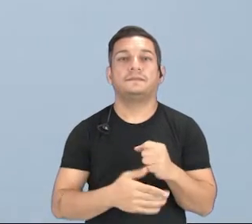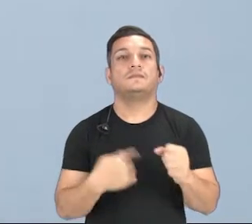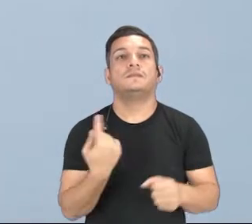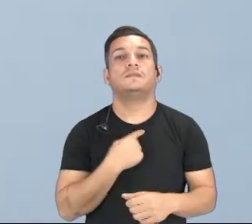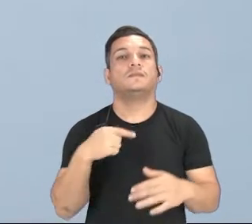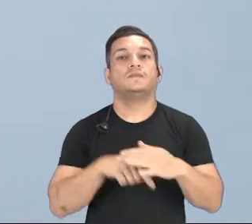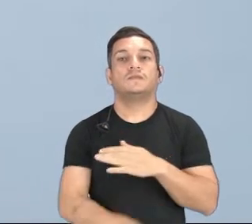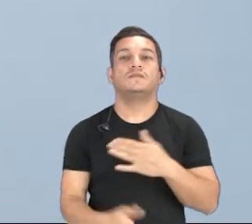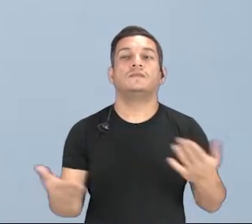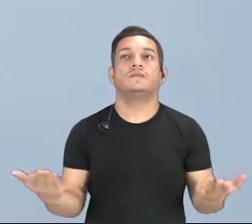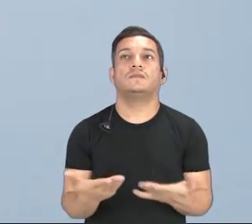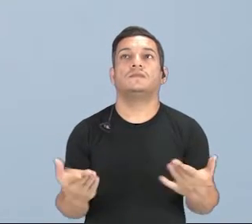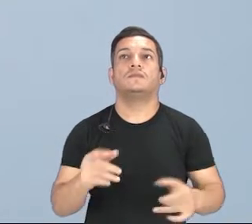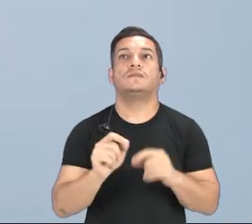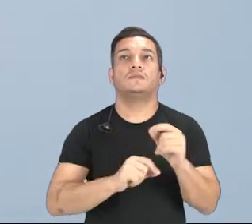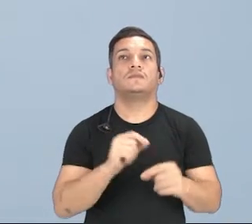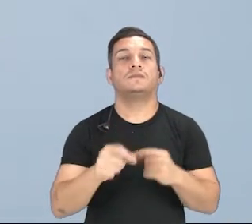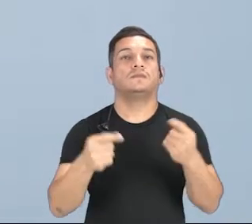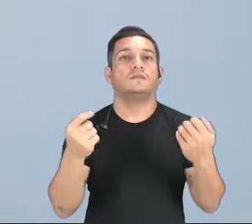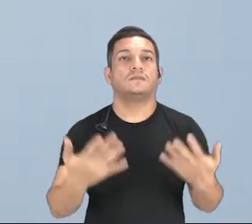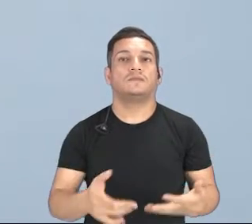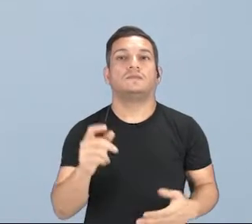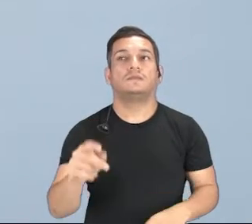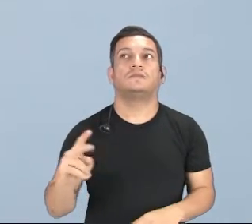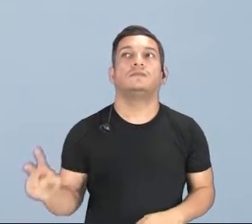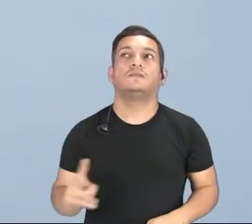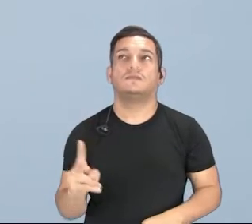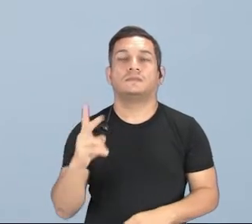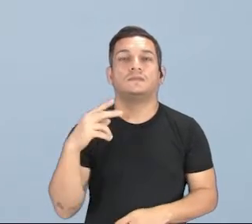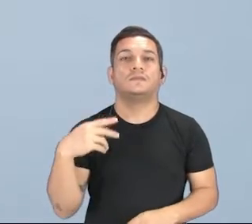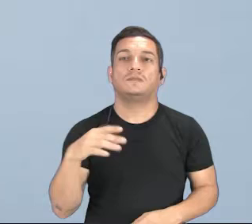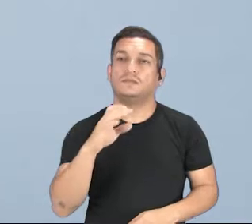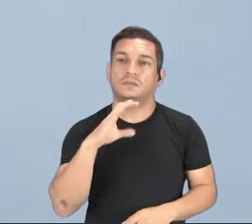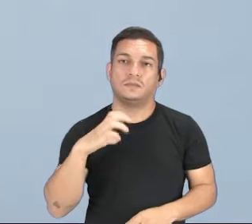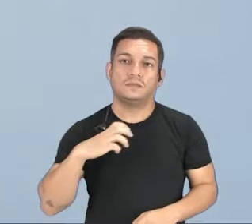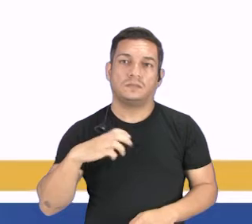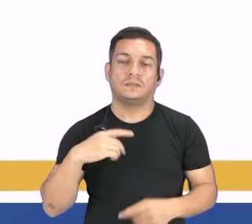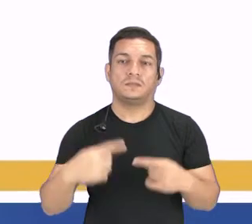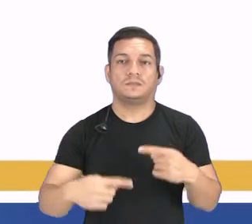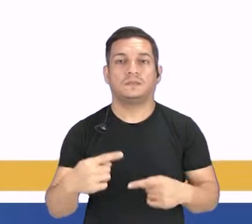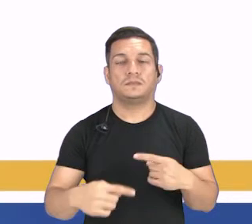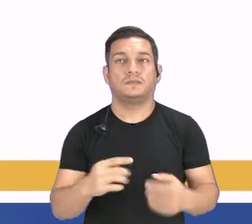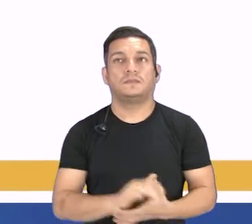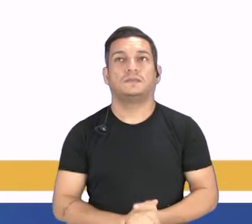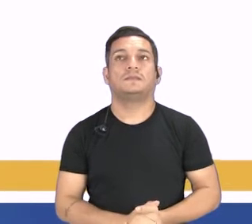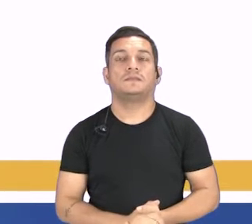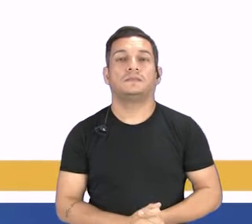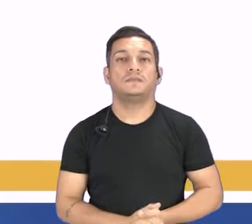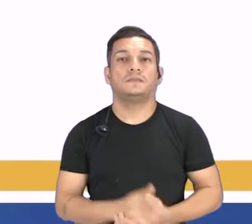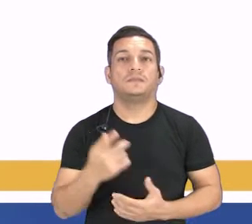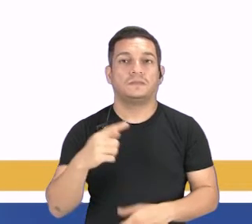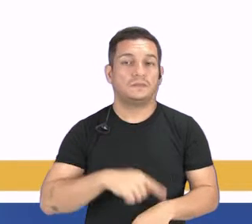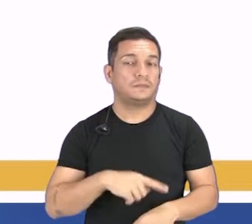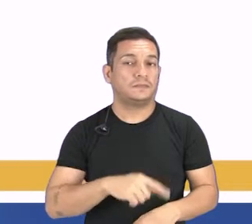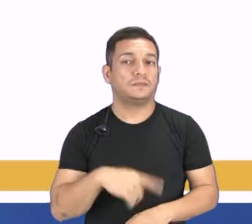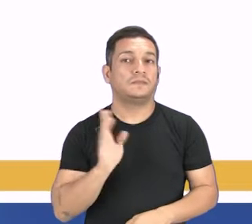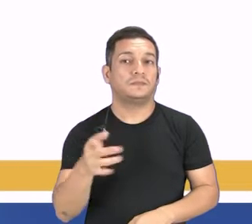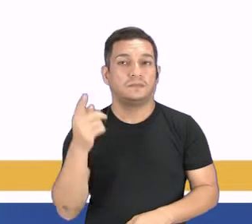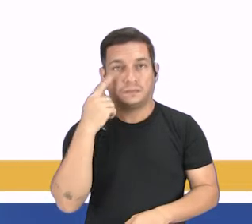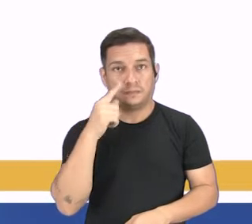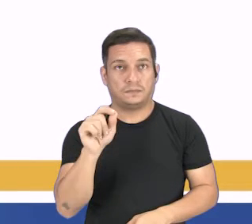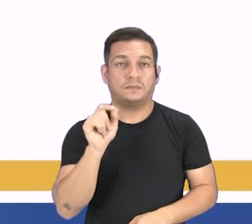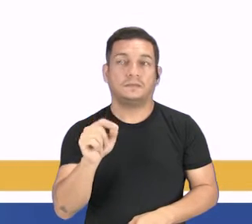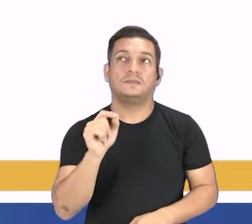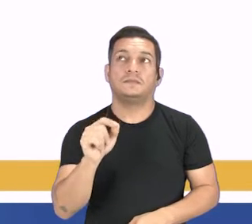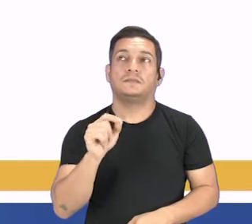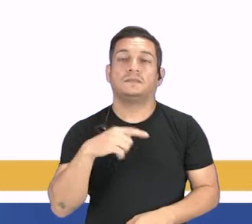vamos aprofundar hoje o que se trata aí esses valores éticos e políticos. Em outra ocasião, nós já havíamos visto um